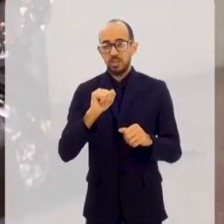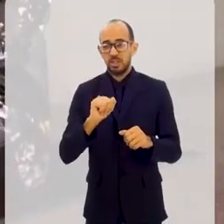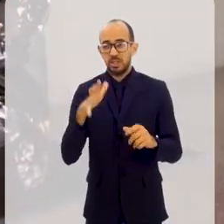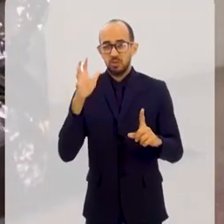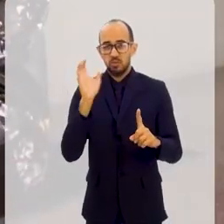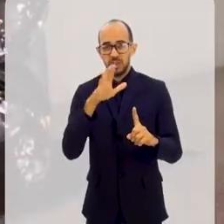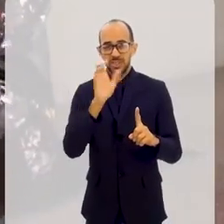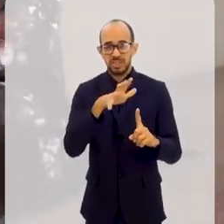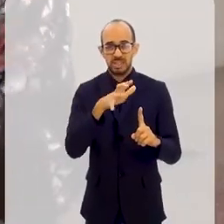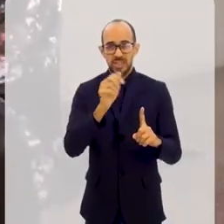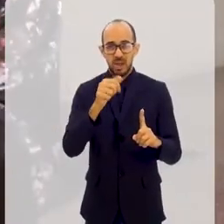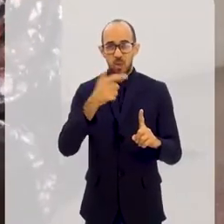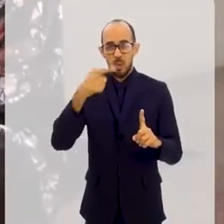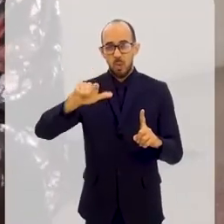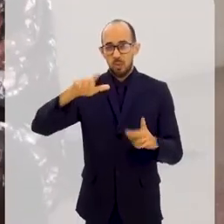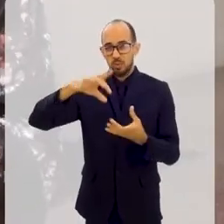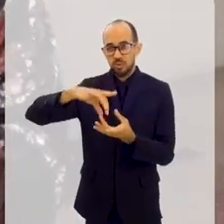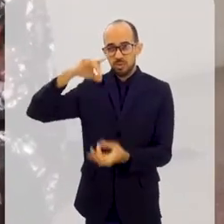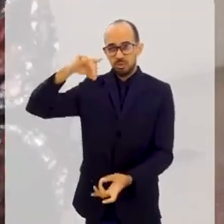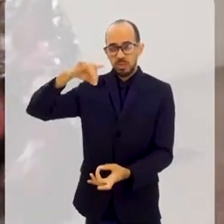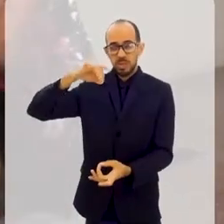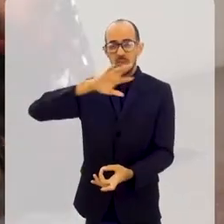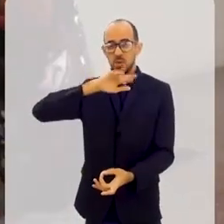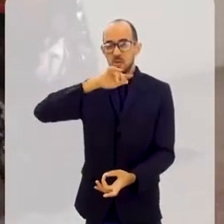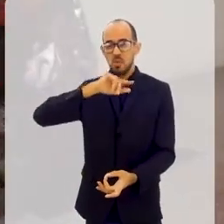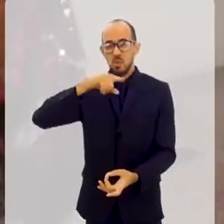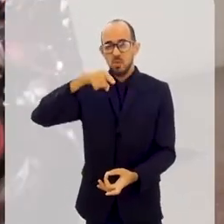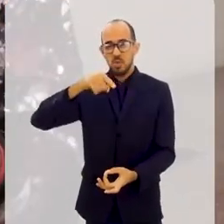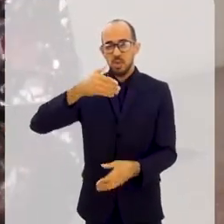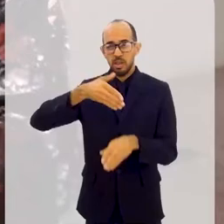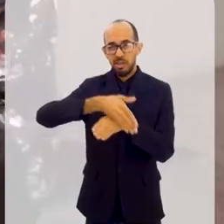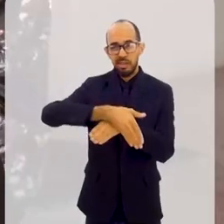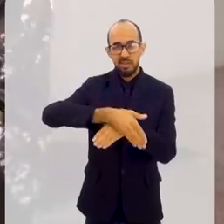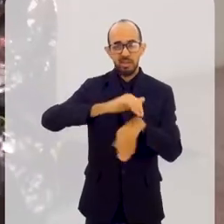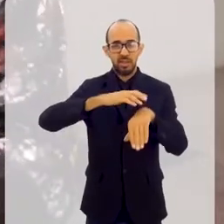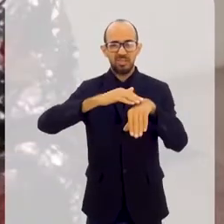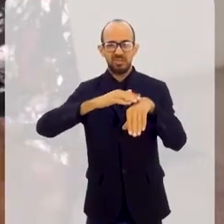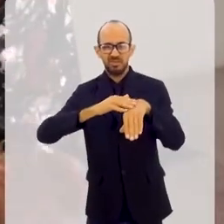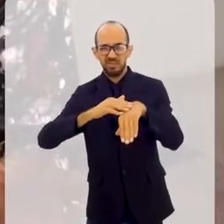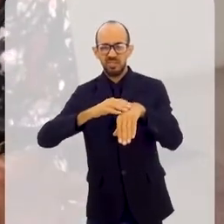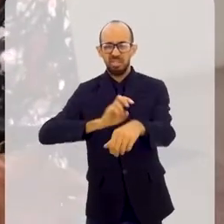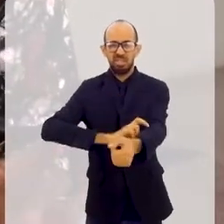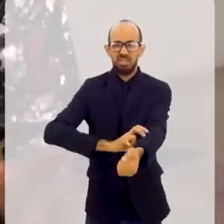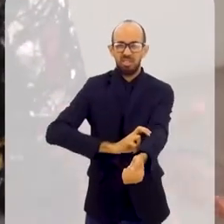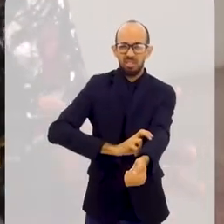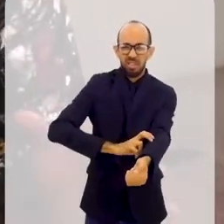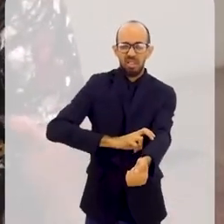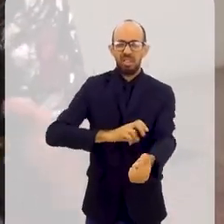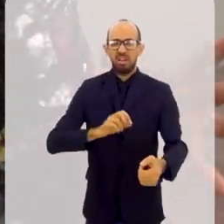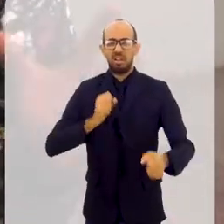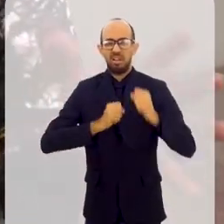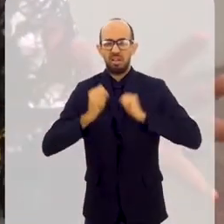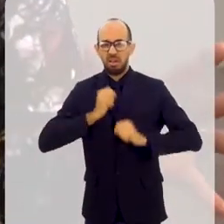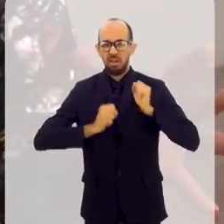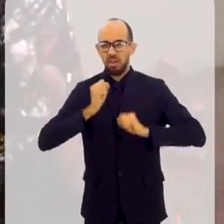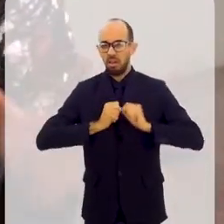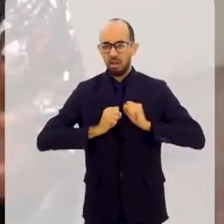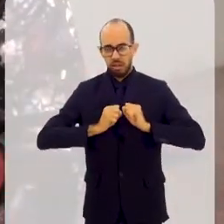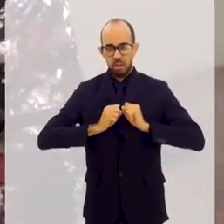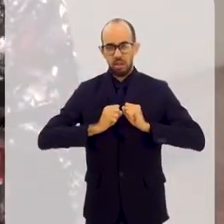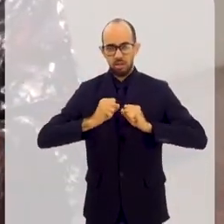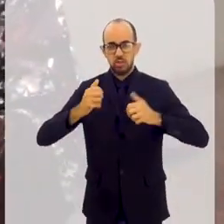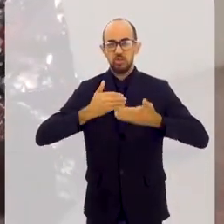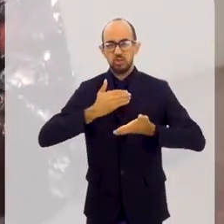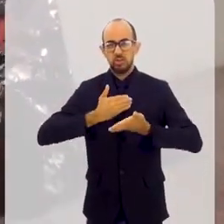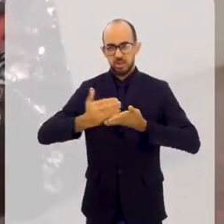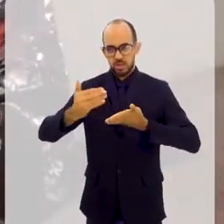espírito para entrar nesse momento abrir a porta outros vão entrar aí da enfermidade o que vai acontecer